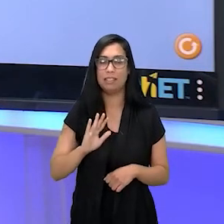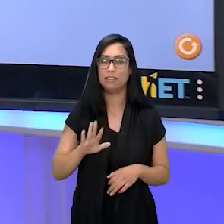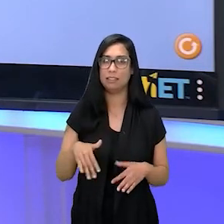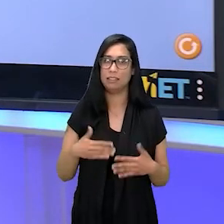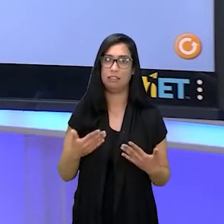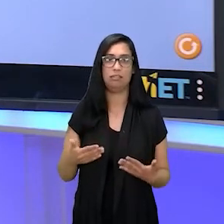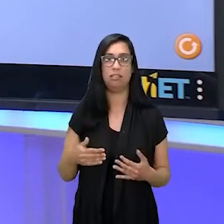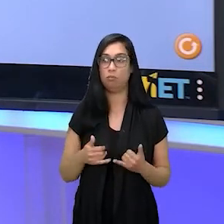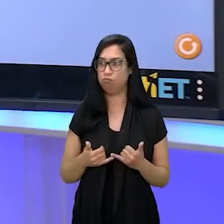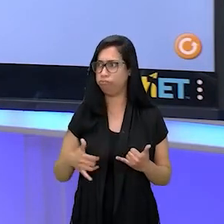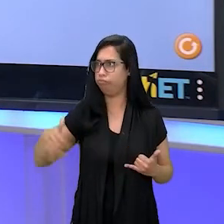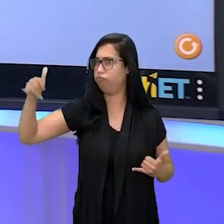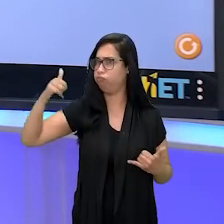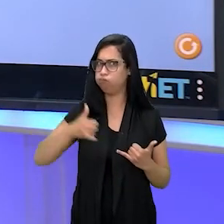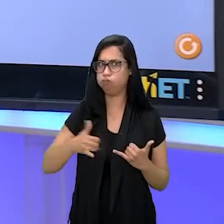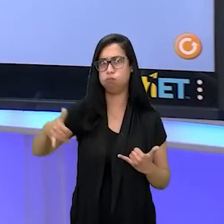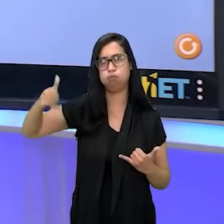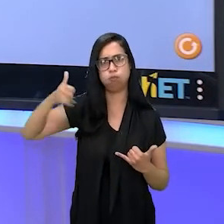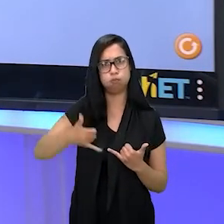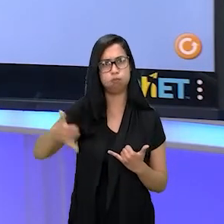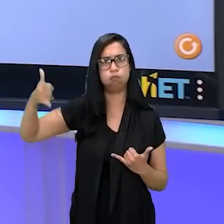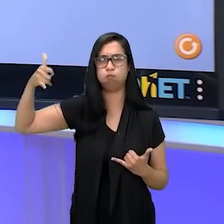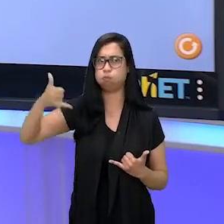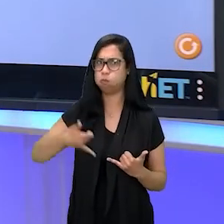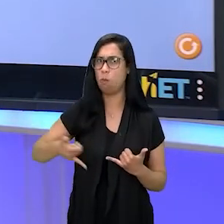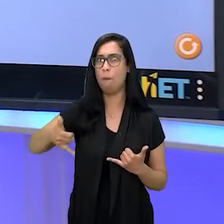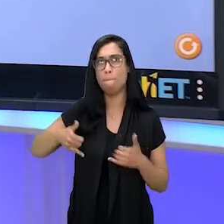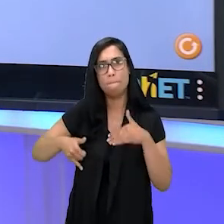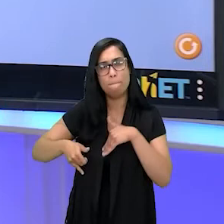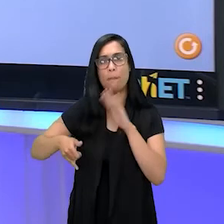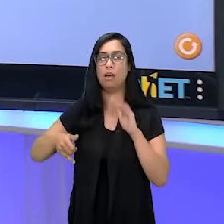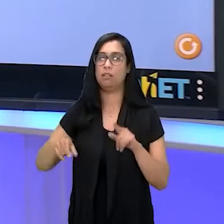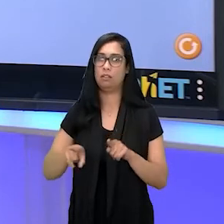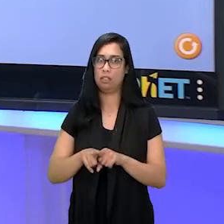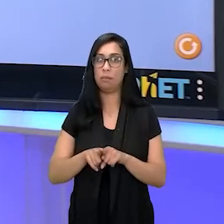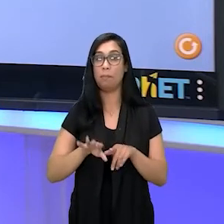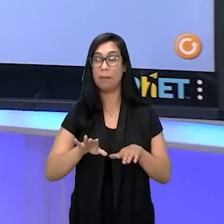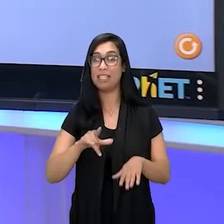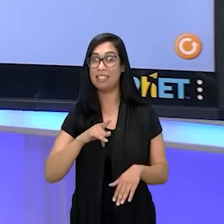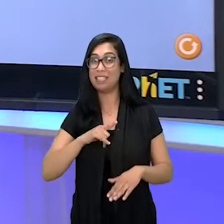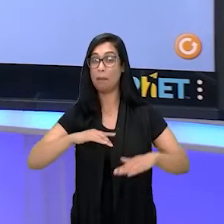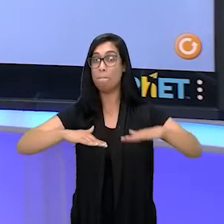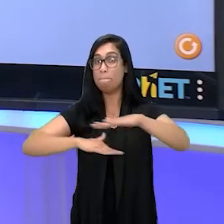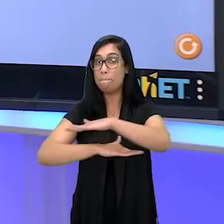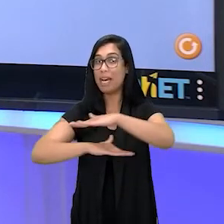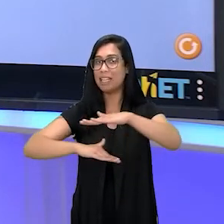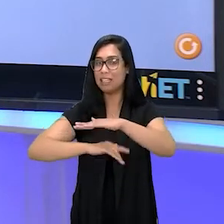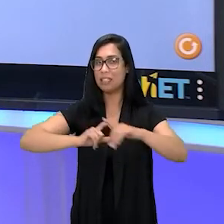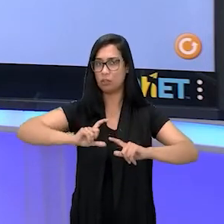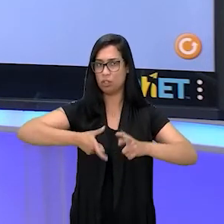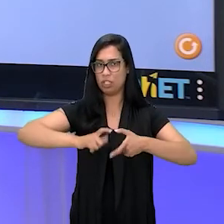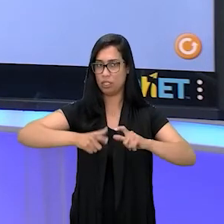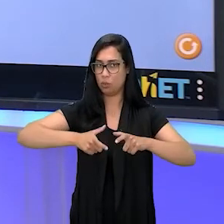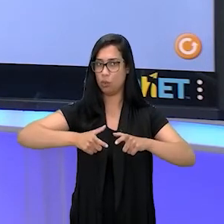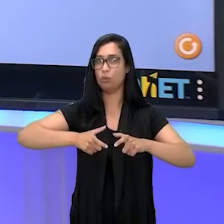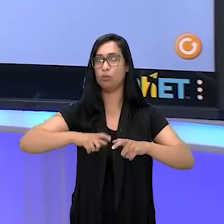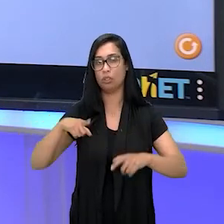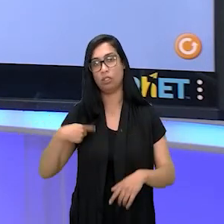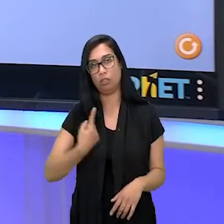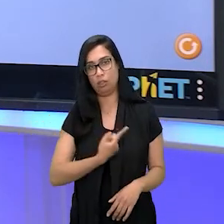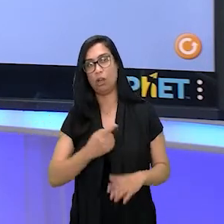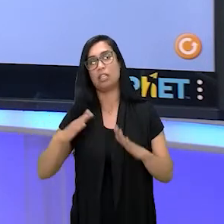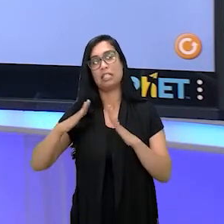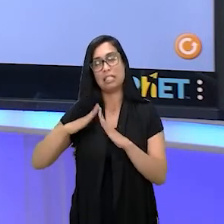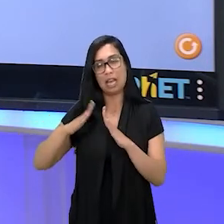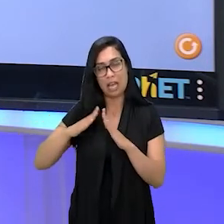nesse circuito, mas não é todo circuito que é assim. Tem uns circuitos em paralelos, que é o que a gente deveria usar na nossa casa, tá